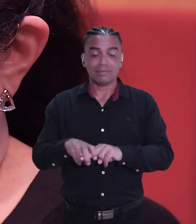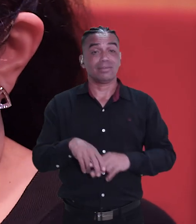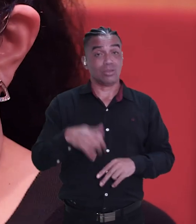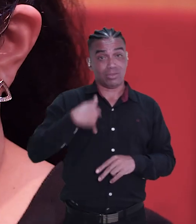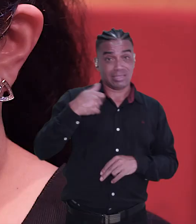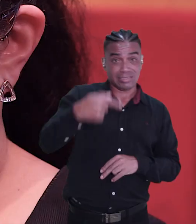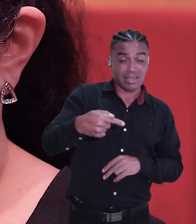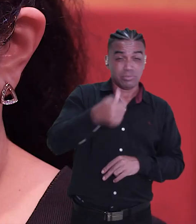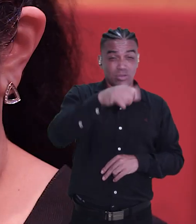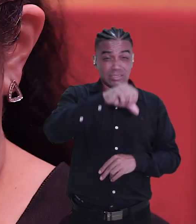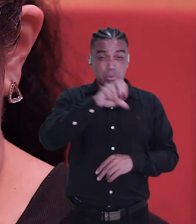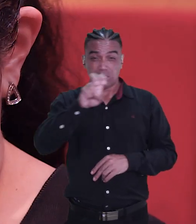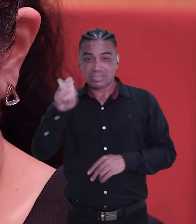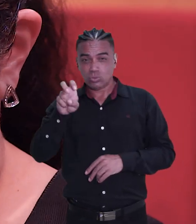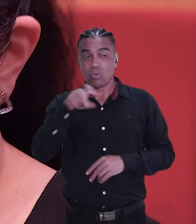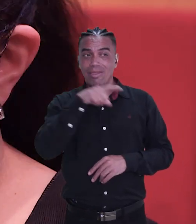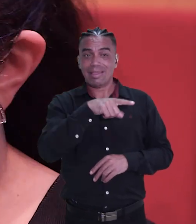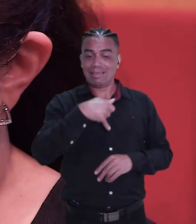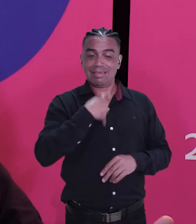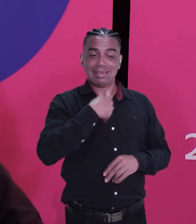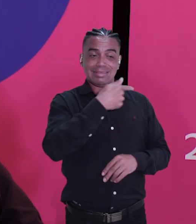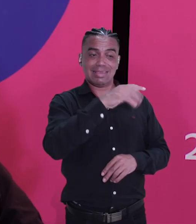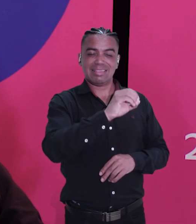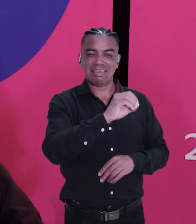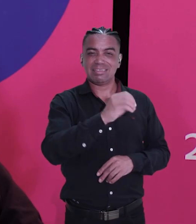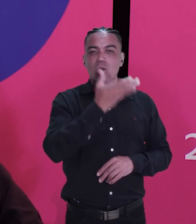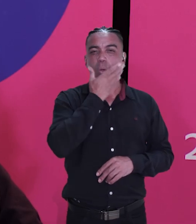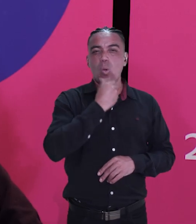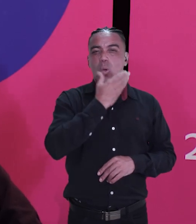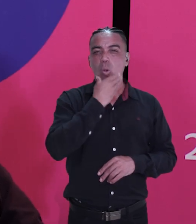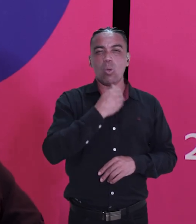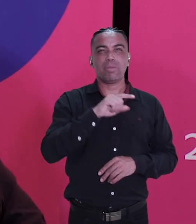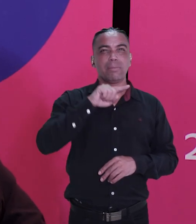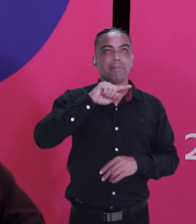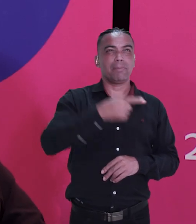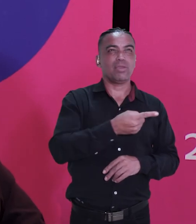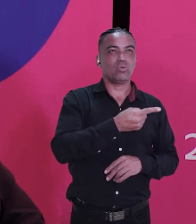tinha 7 anos, em 1955, ele com 70, ele seria um homem de